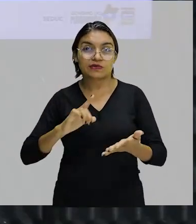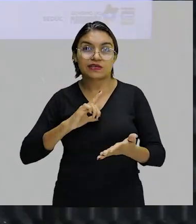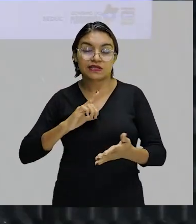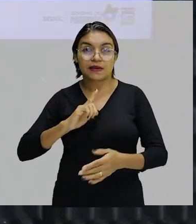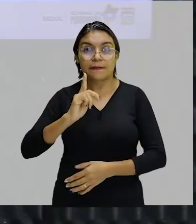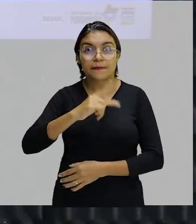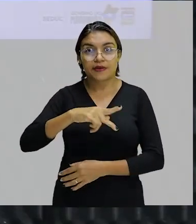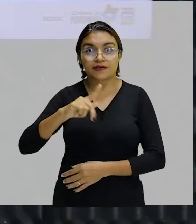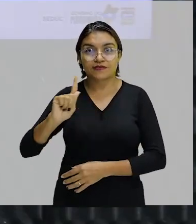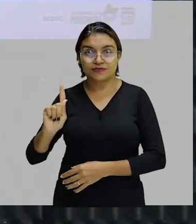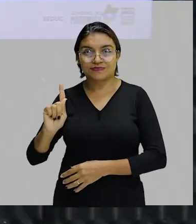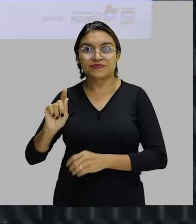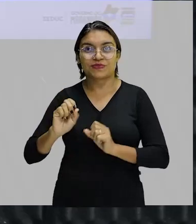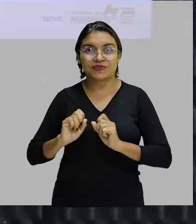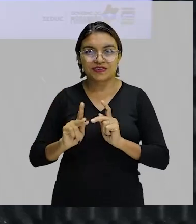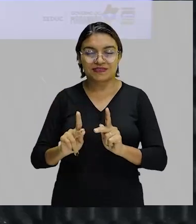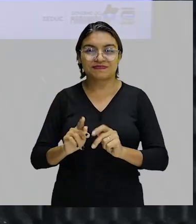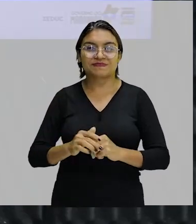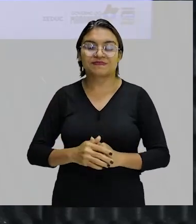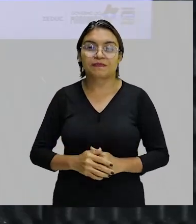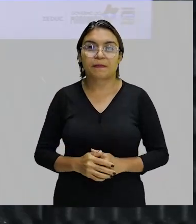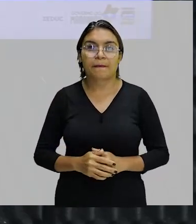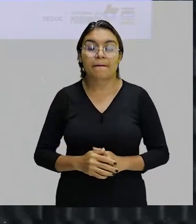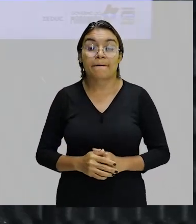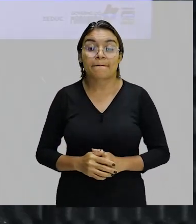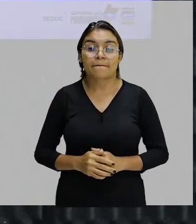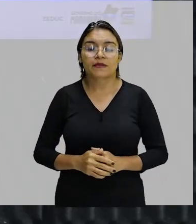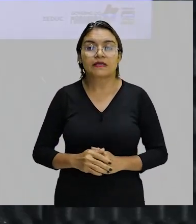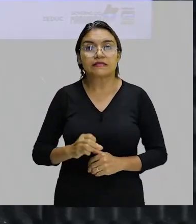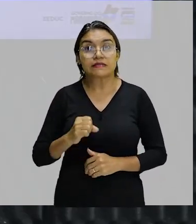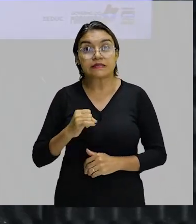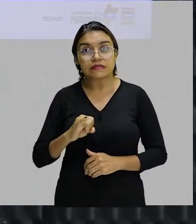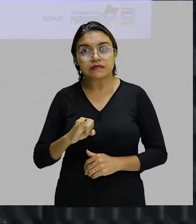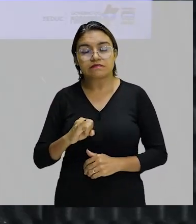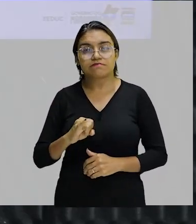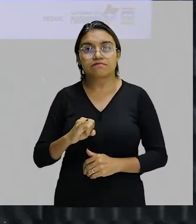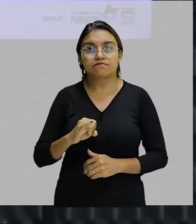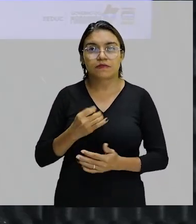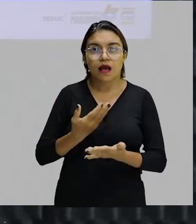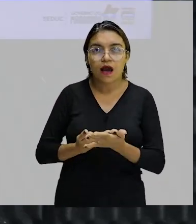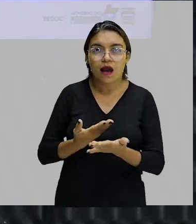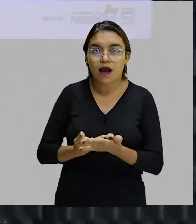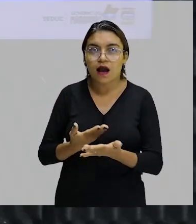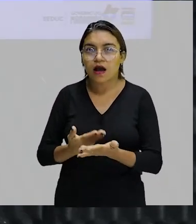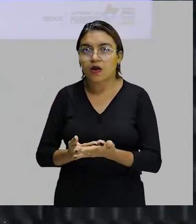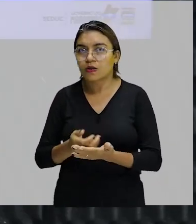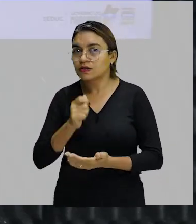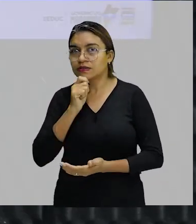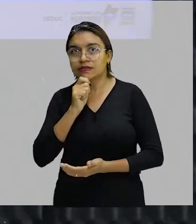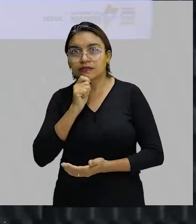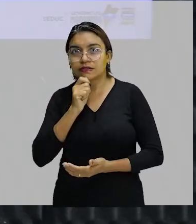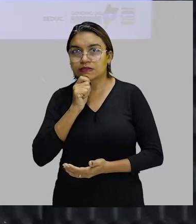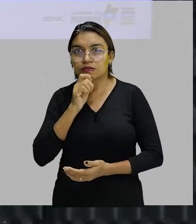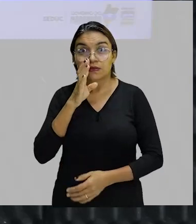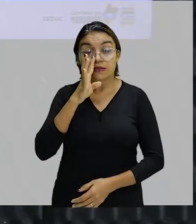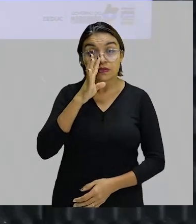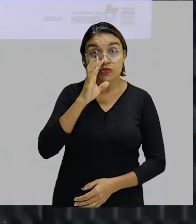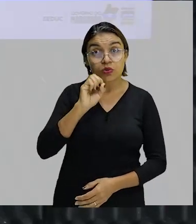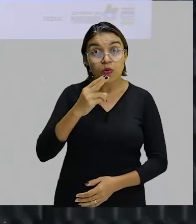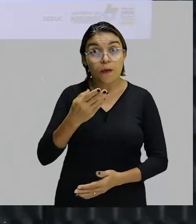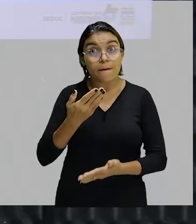as progressões geométricas. Caso você tenha perdido alguma aula, ou ainda está com dúvida, ou